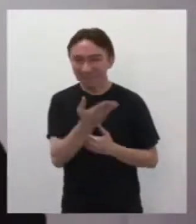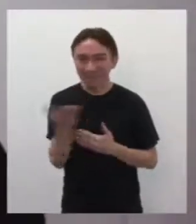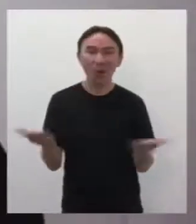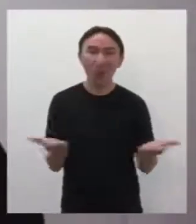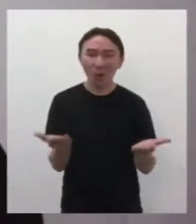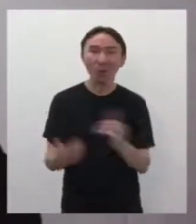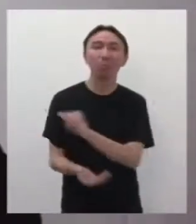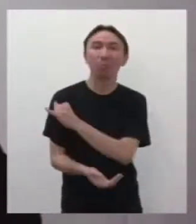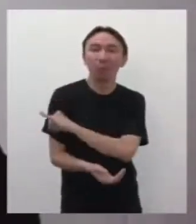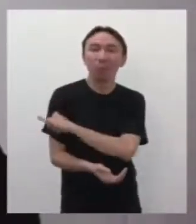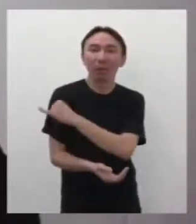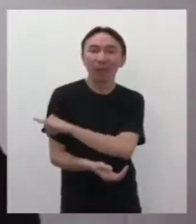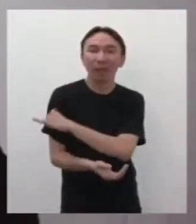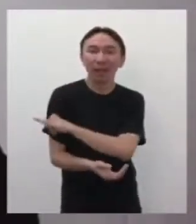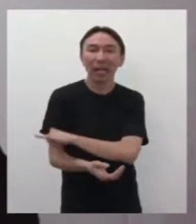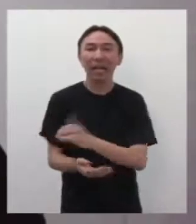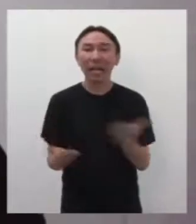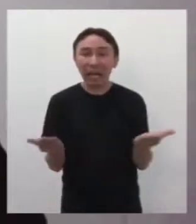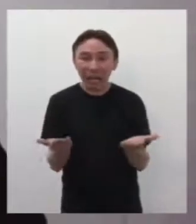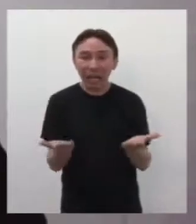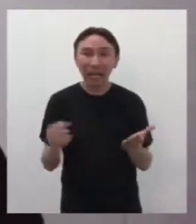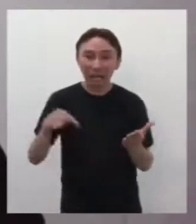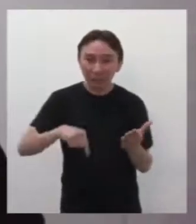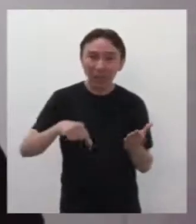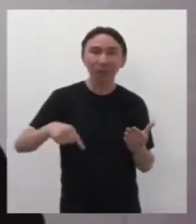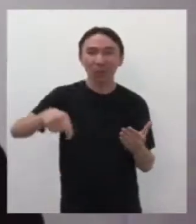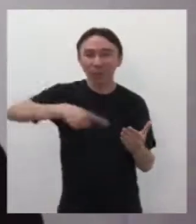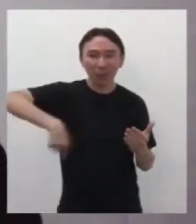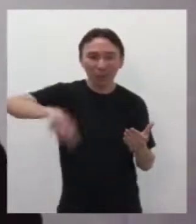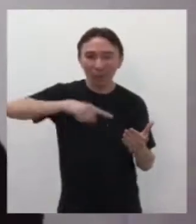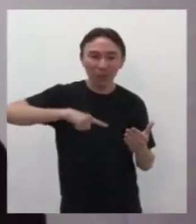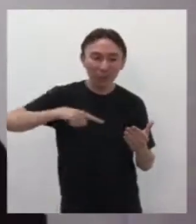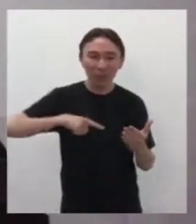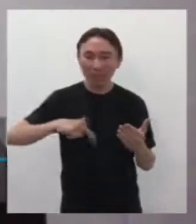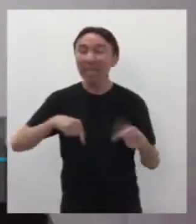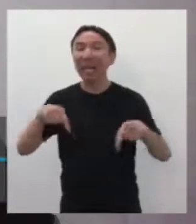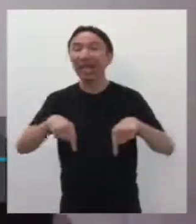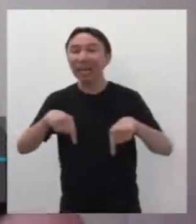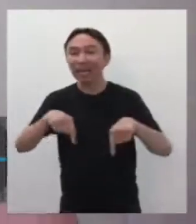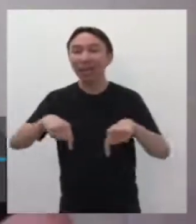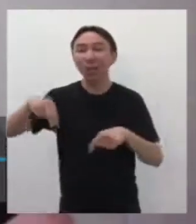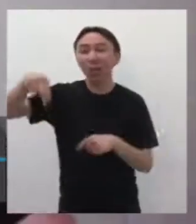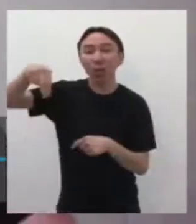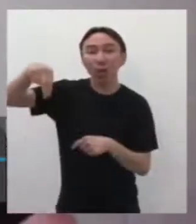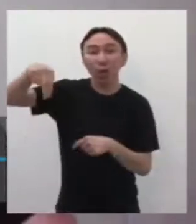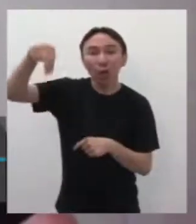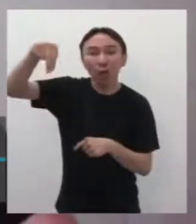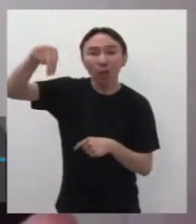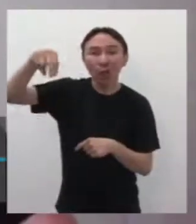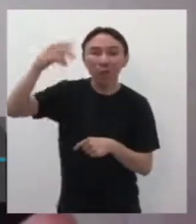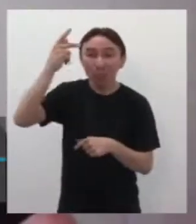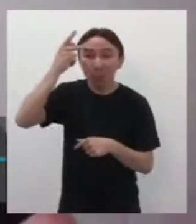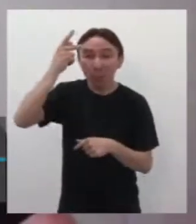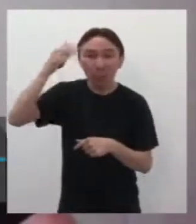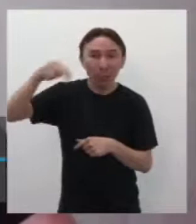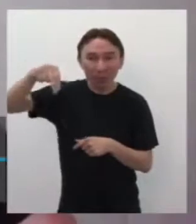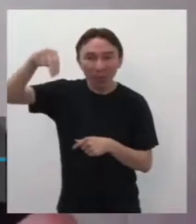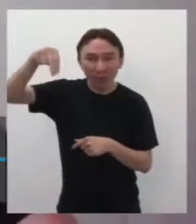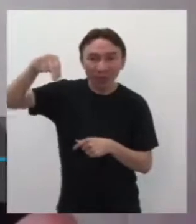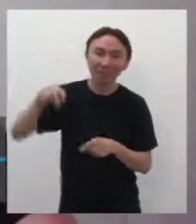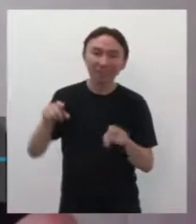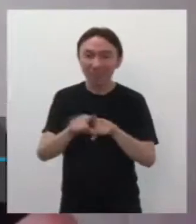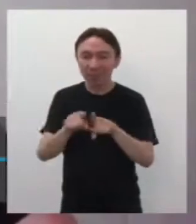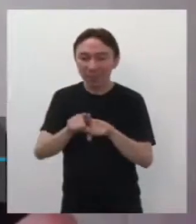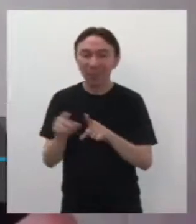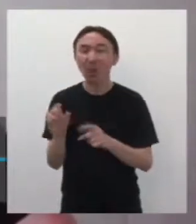né? E aqui a gente está entre a Zona Norte, eu, a Nelly e o Anderson, entre a Zona Norte, Centro e Zona Oeste